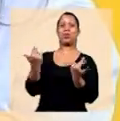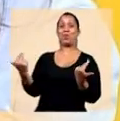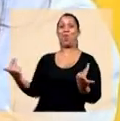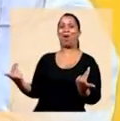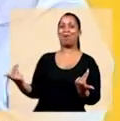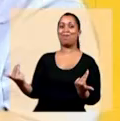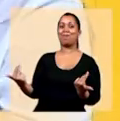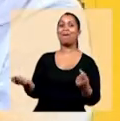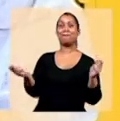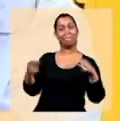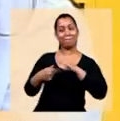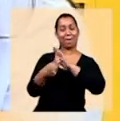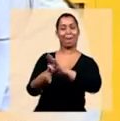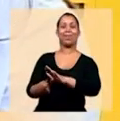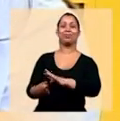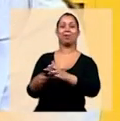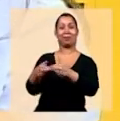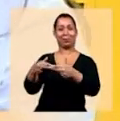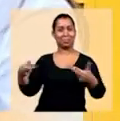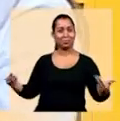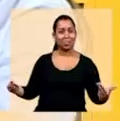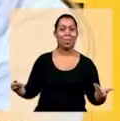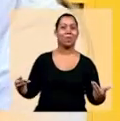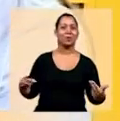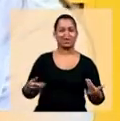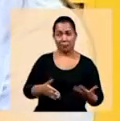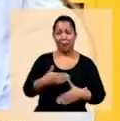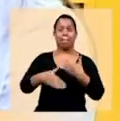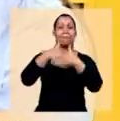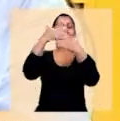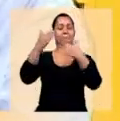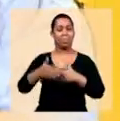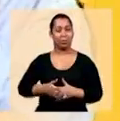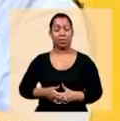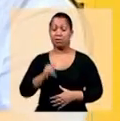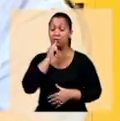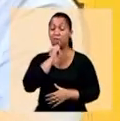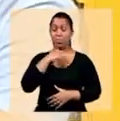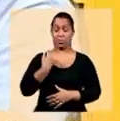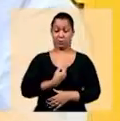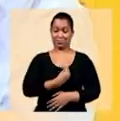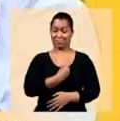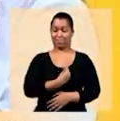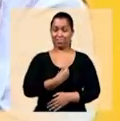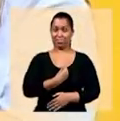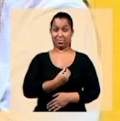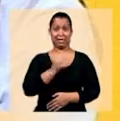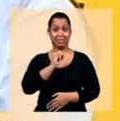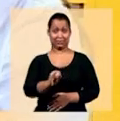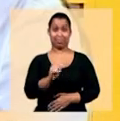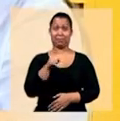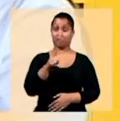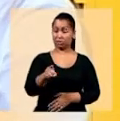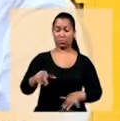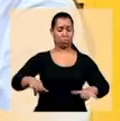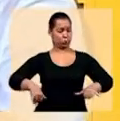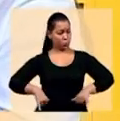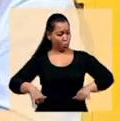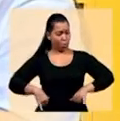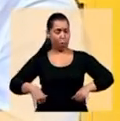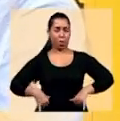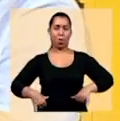com eles também. Reflete na produtividade. A gente não precisa ir muito longe. Se você, por exemplo, na nossa vida, de uma maneira em geral, se